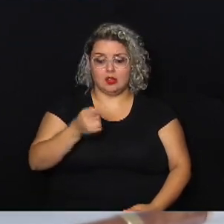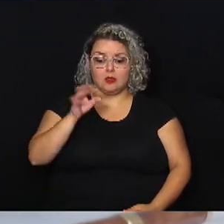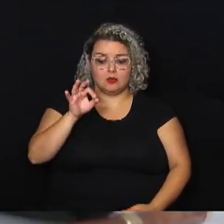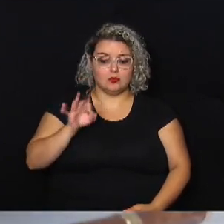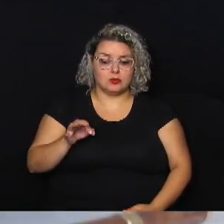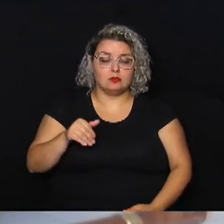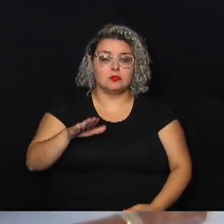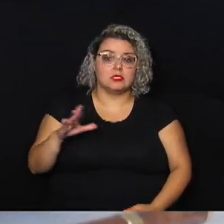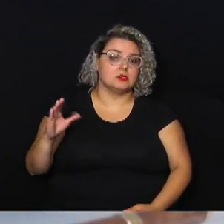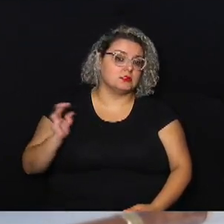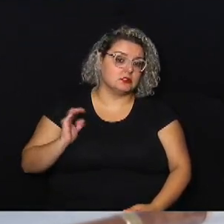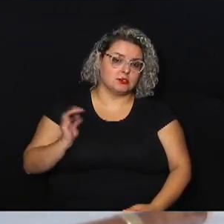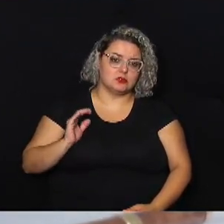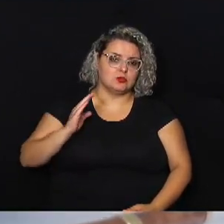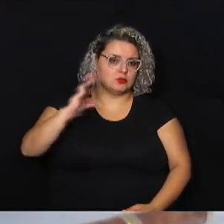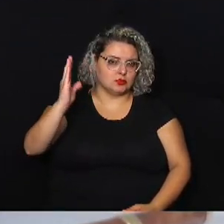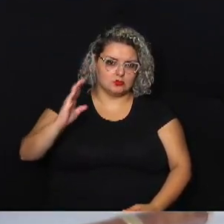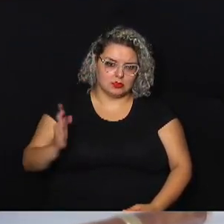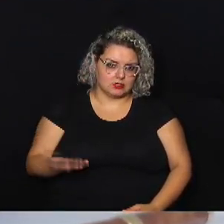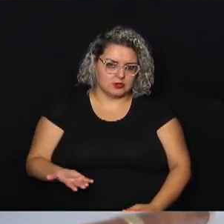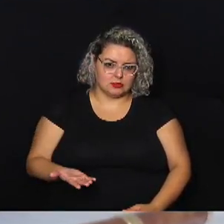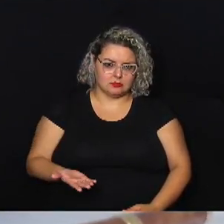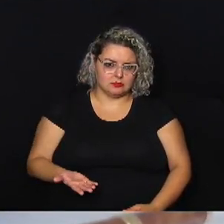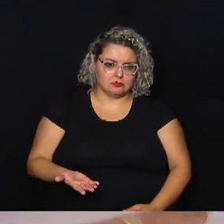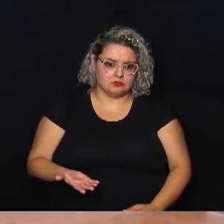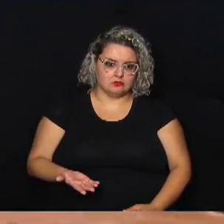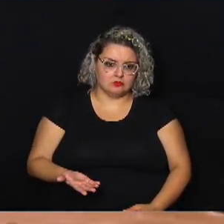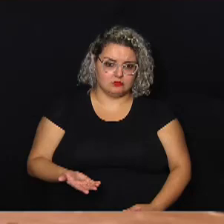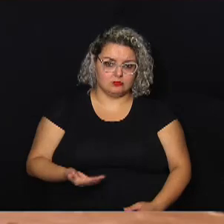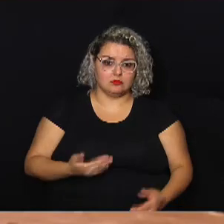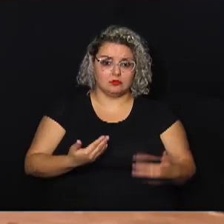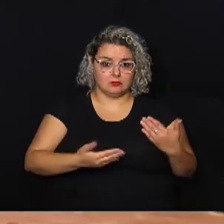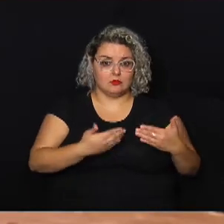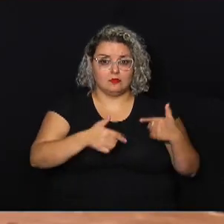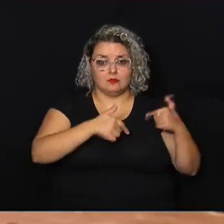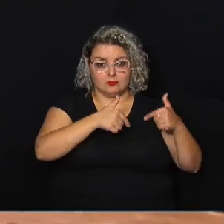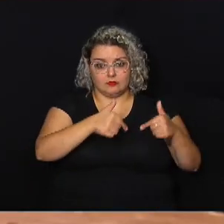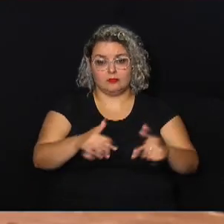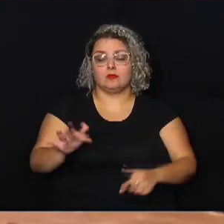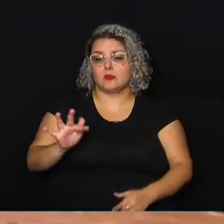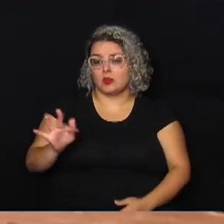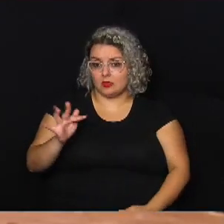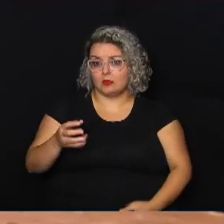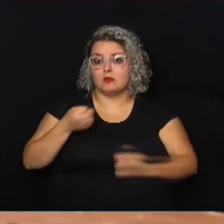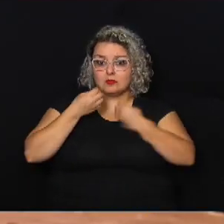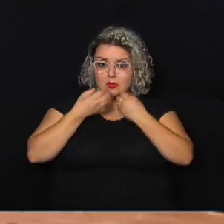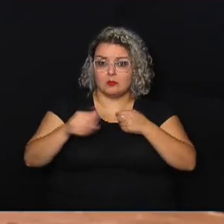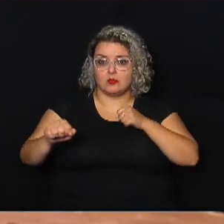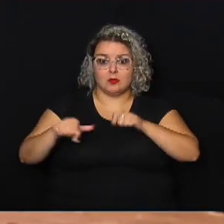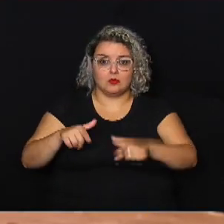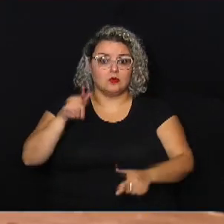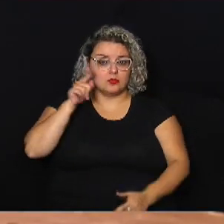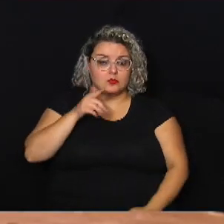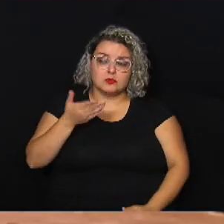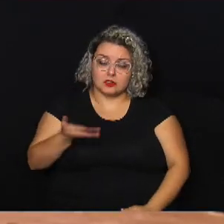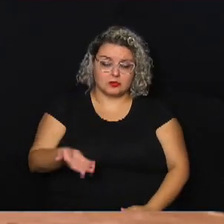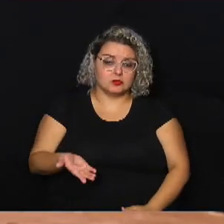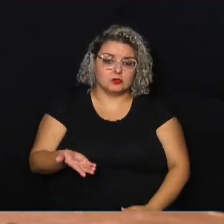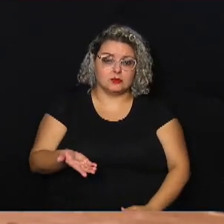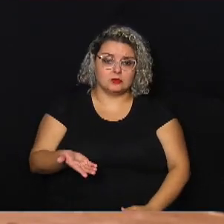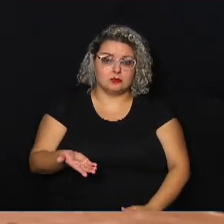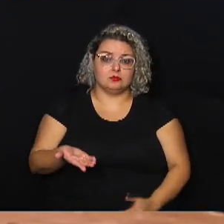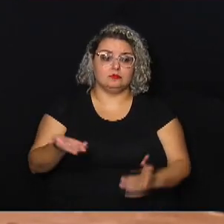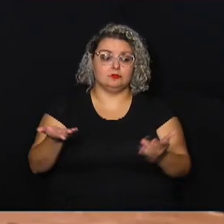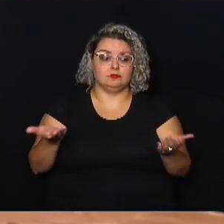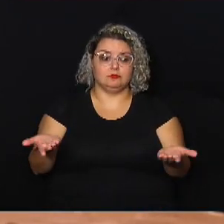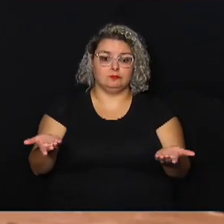Brasil. E você fazendo uma carreira com uma universidade, com boa formação, você consegue isso. Então,